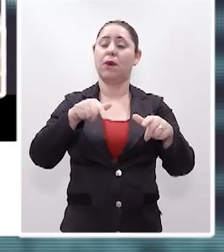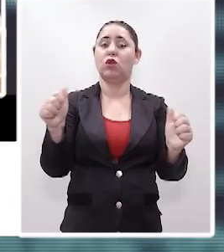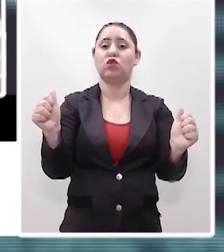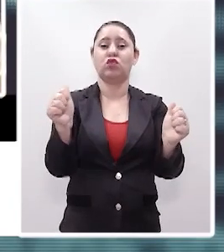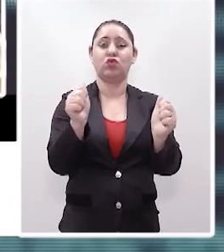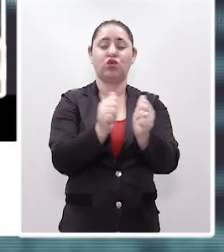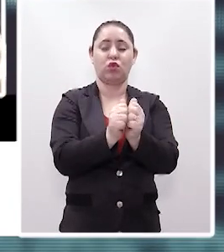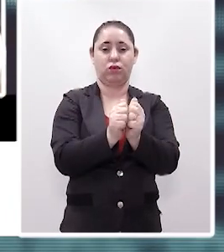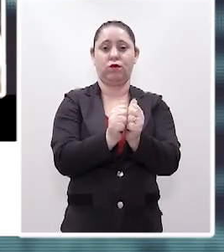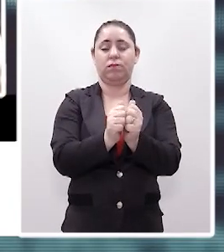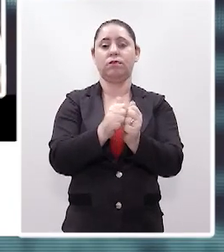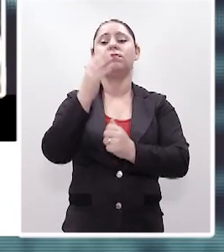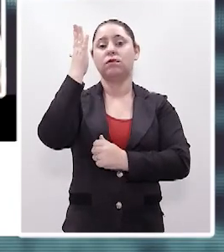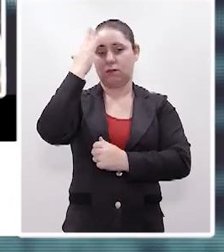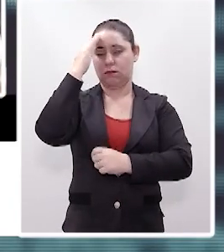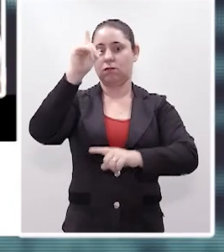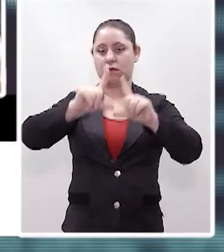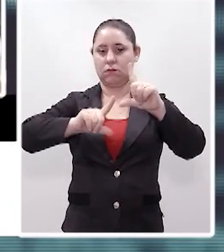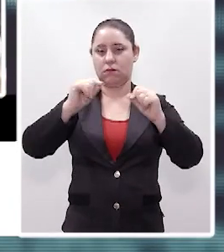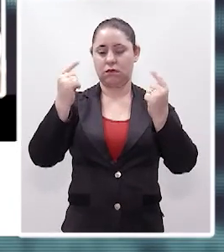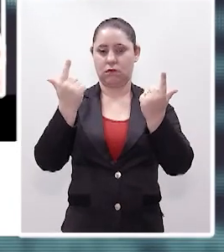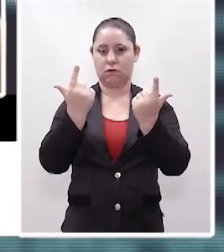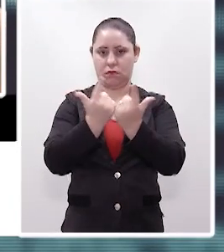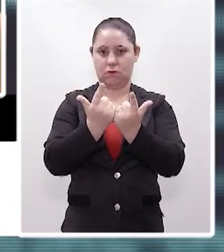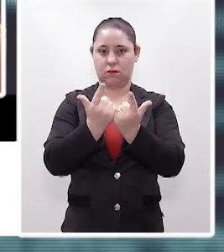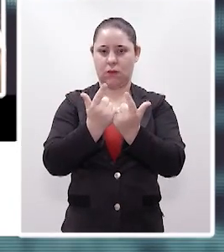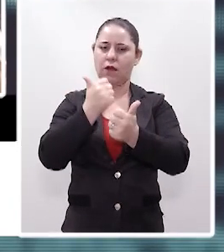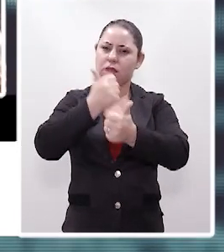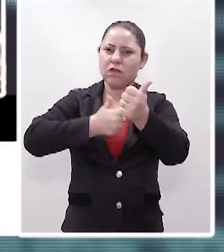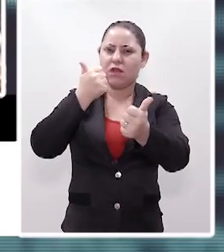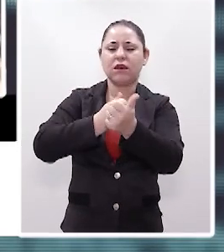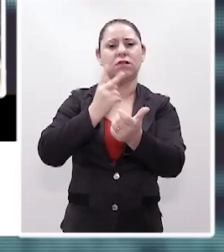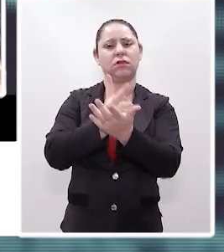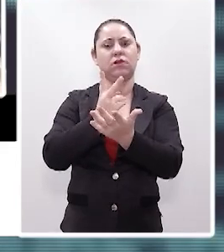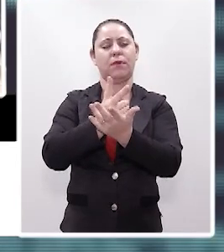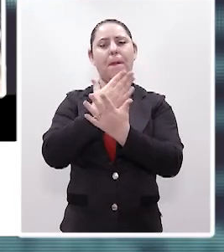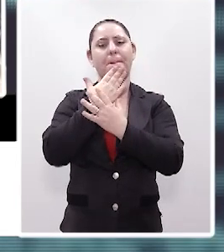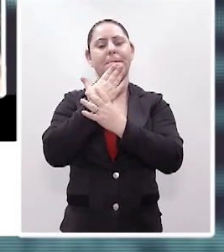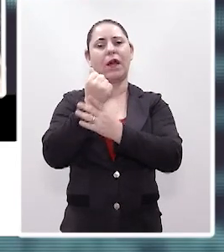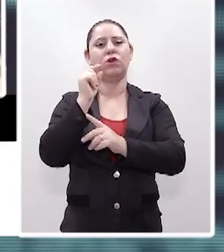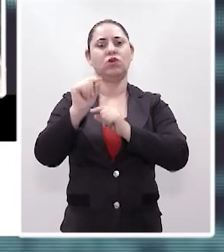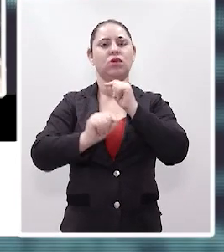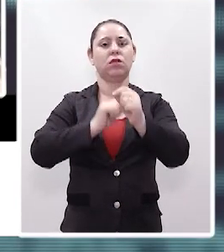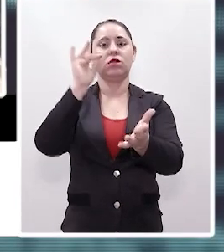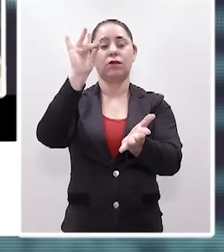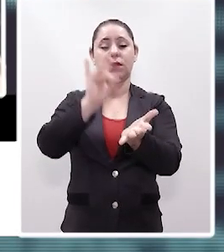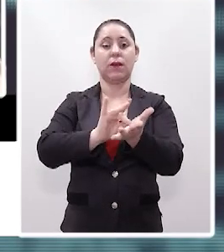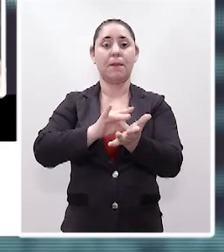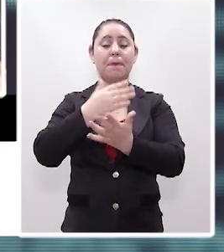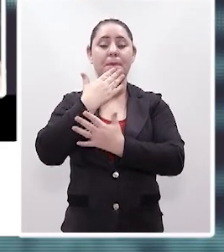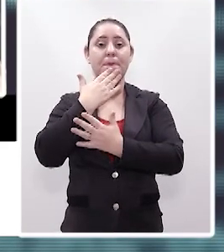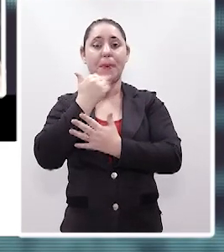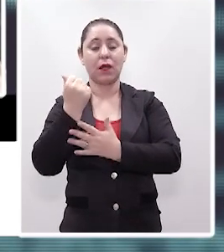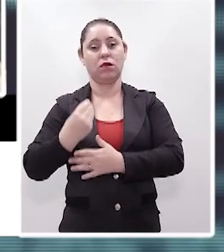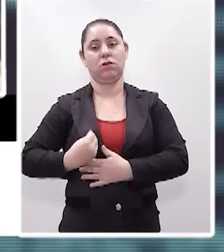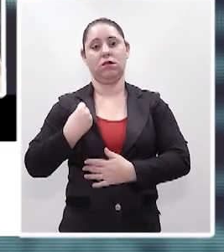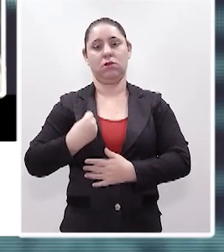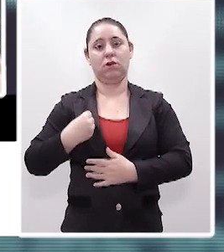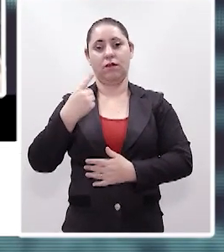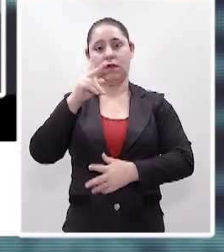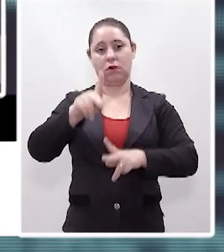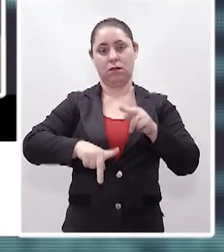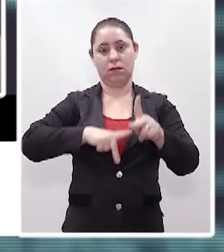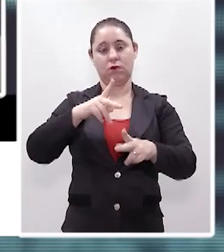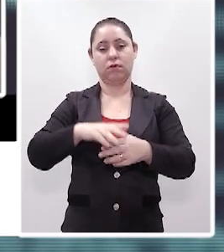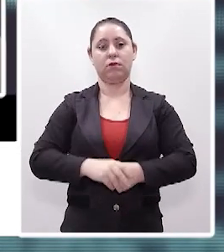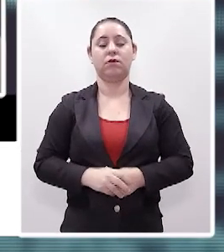também em conjunto. A gente sabe que a Assembleia Legislativa, ela tenta de todas as formas realmente melhorar a condição